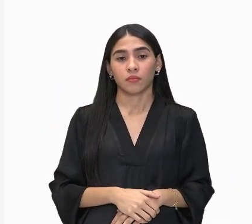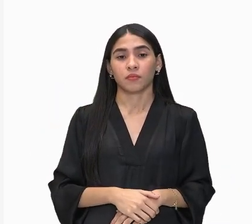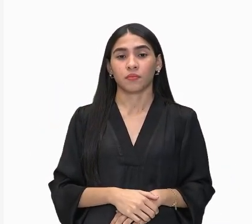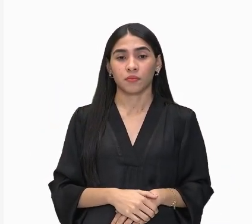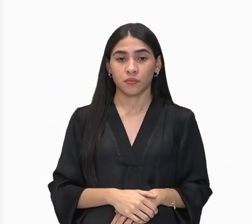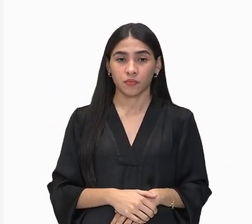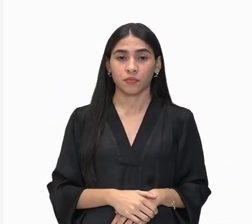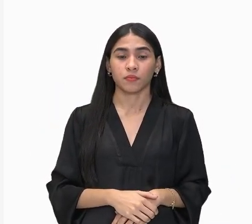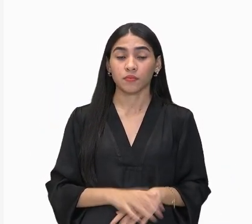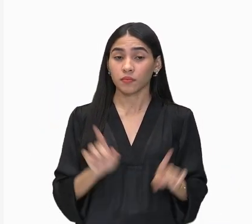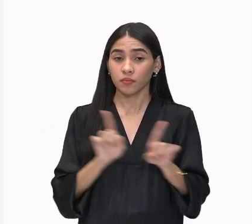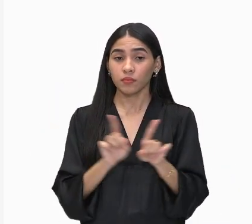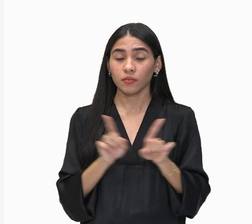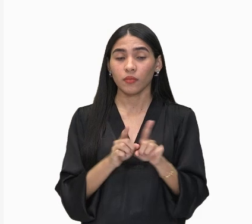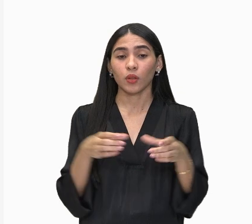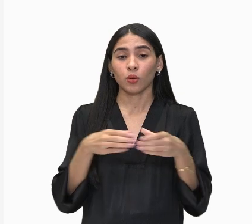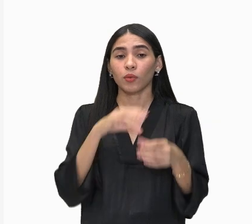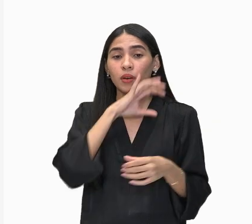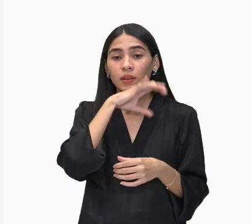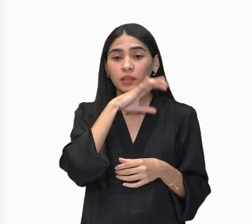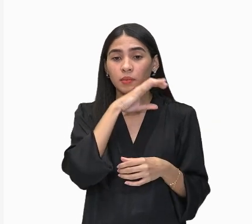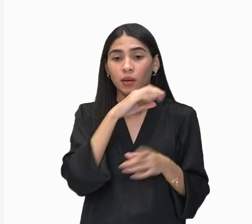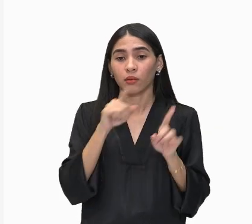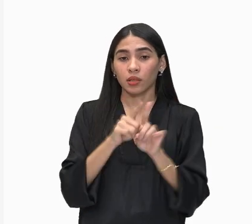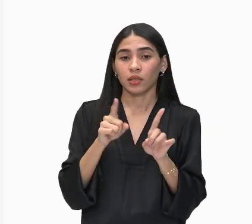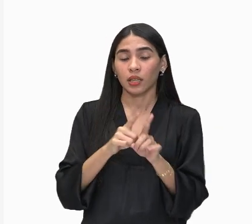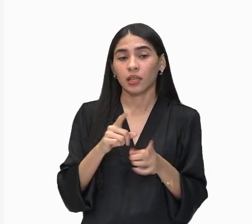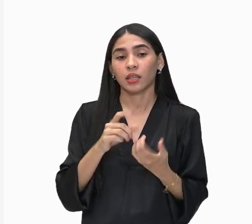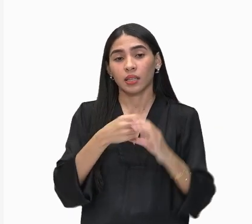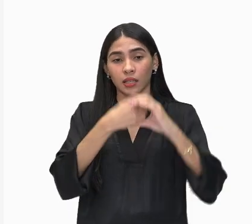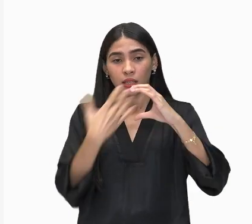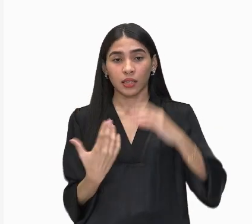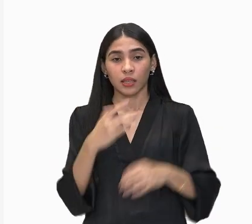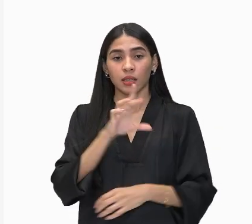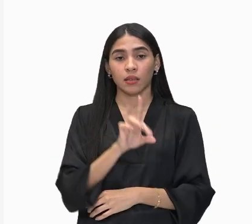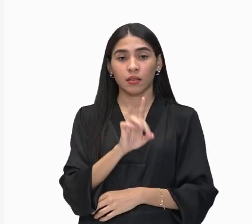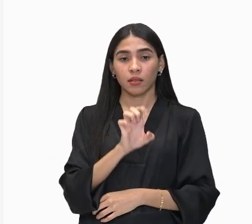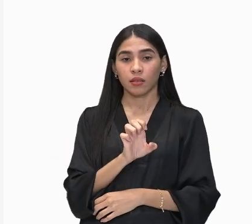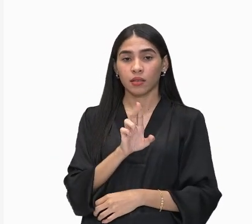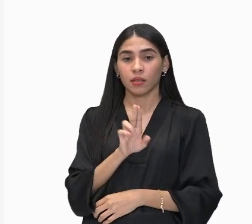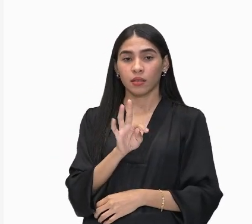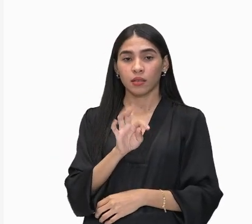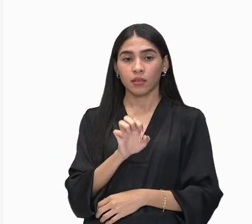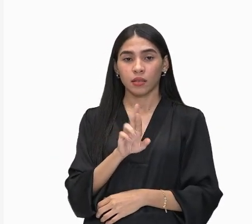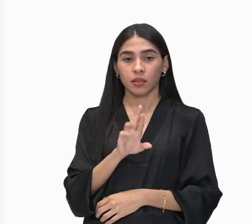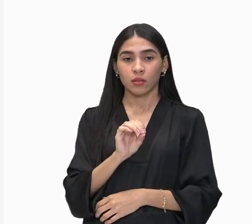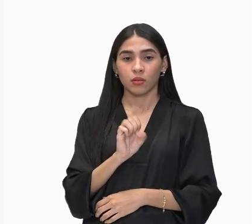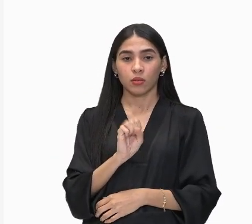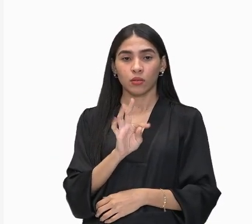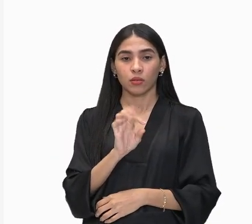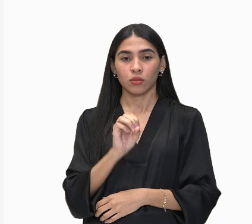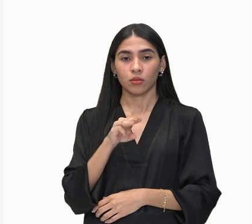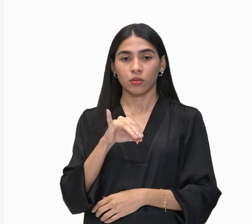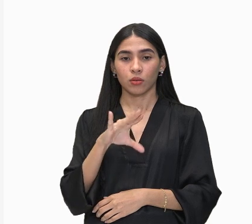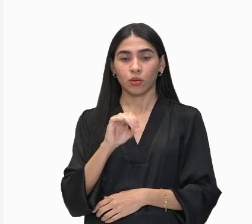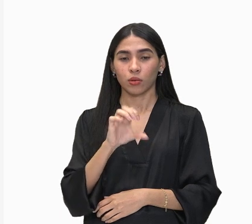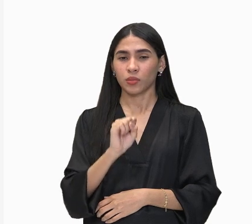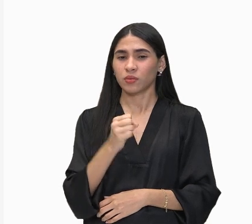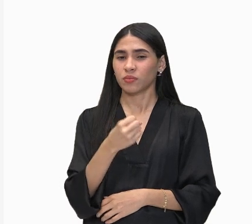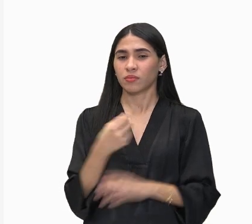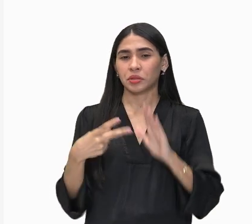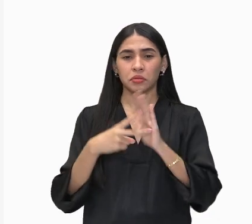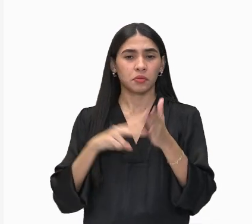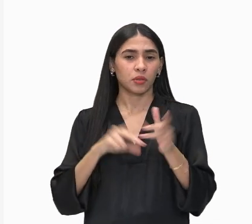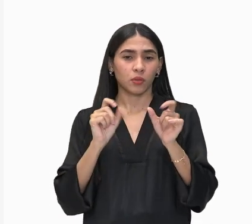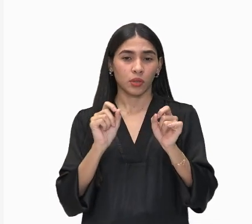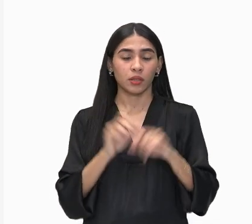São animais que tem a característica de serem deuterostômios. O que significa isso? A partir desse